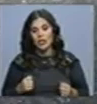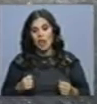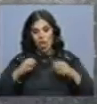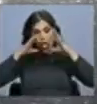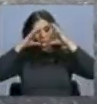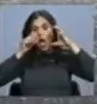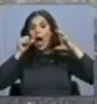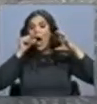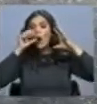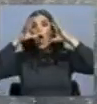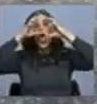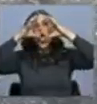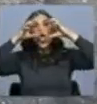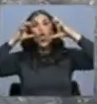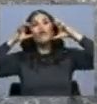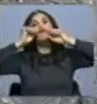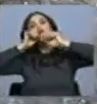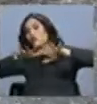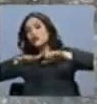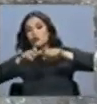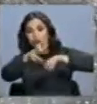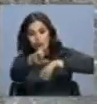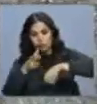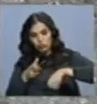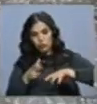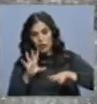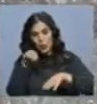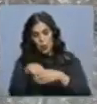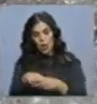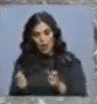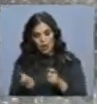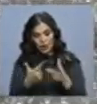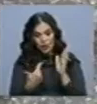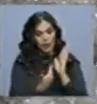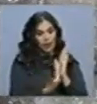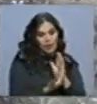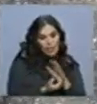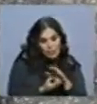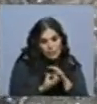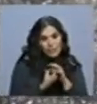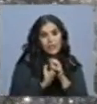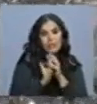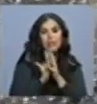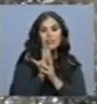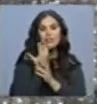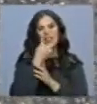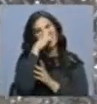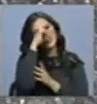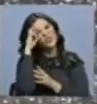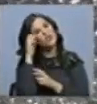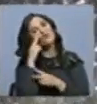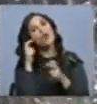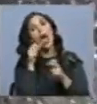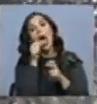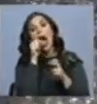de água que têm origem nesta estrela que está a nascer. É muito difícil detectar vapor de água,